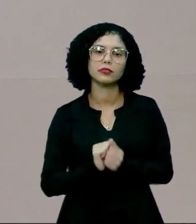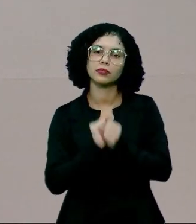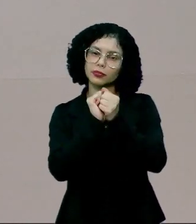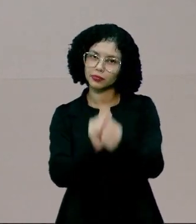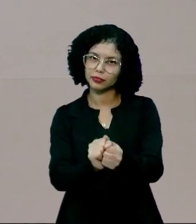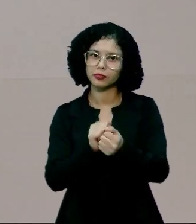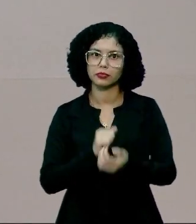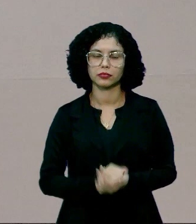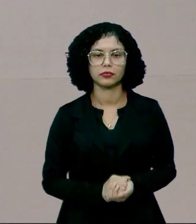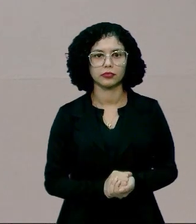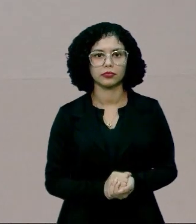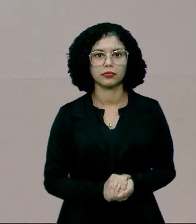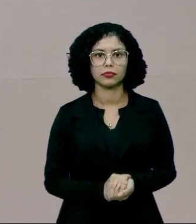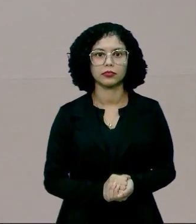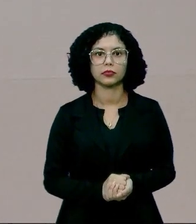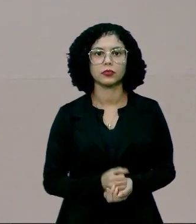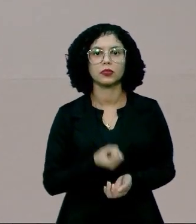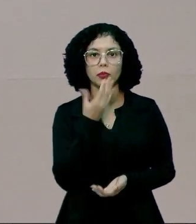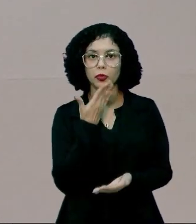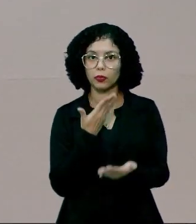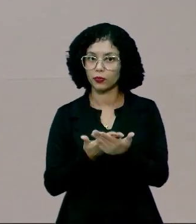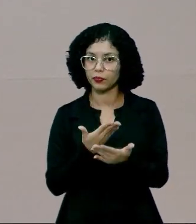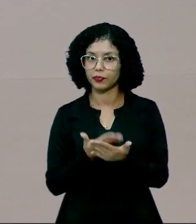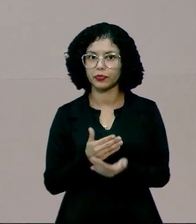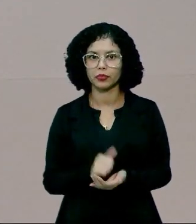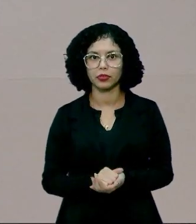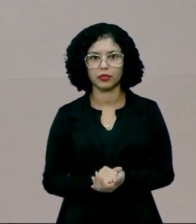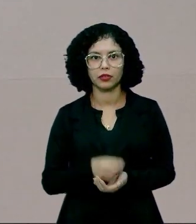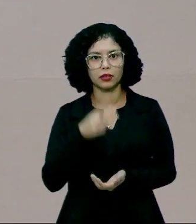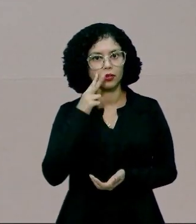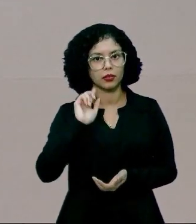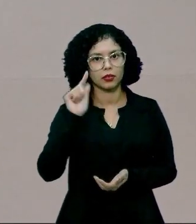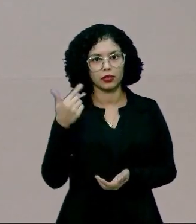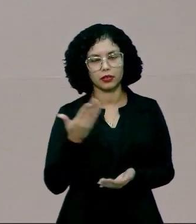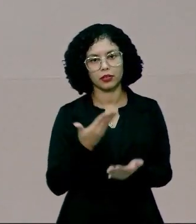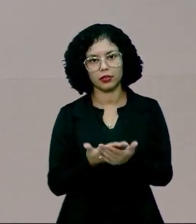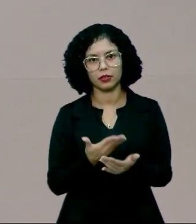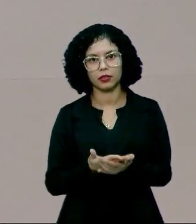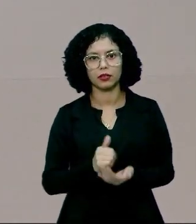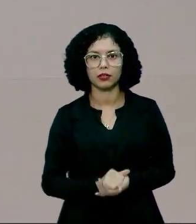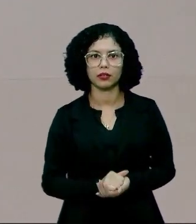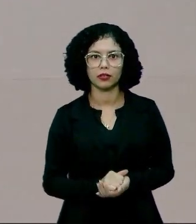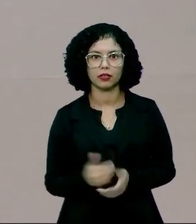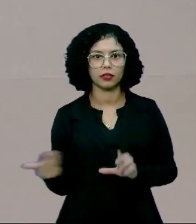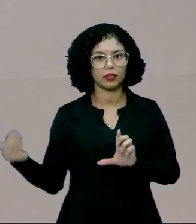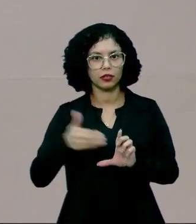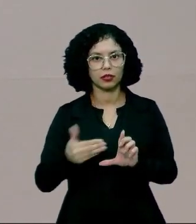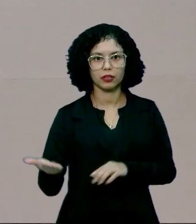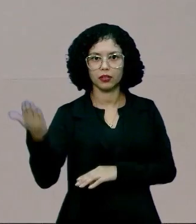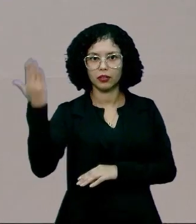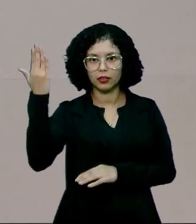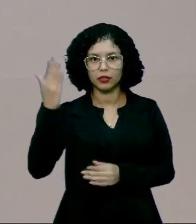com a gente. Te desejo bons estudos e a gente se vê na próxima aula.